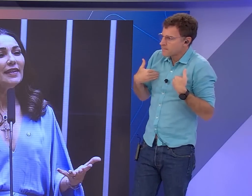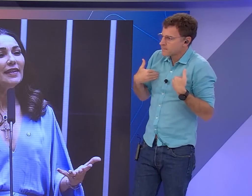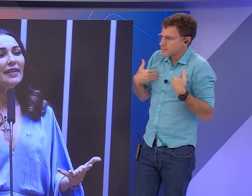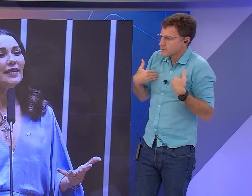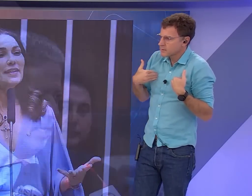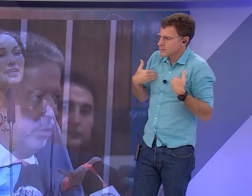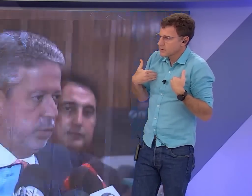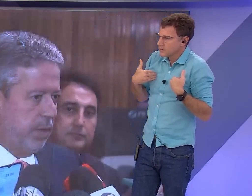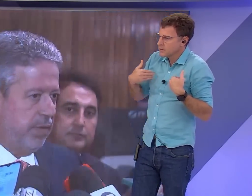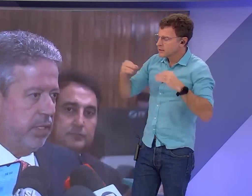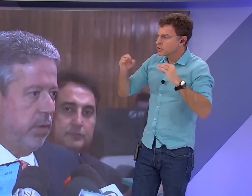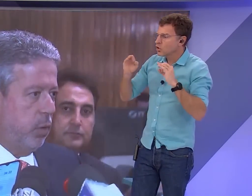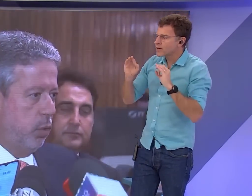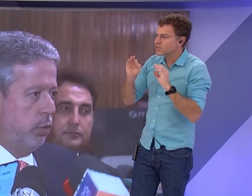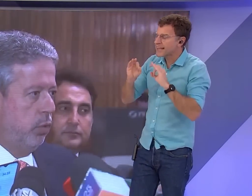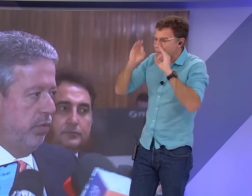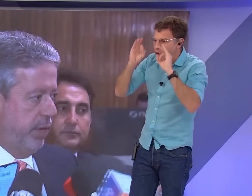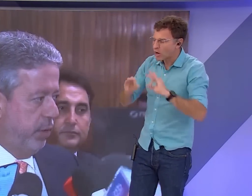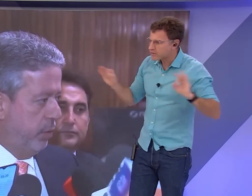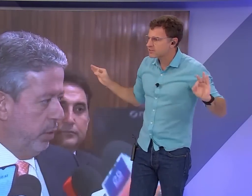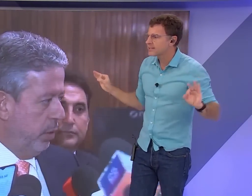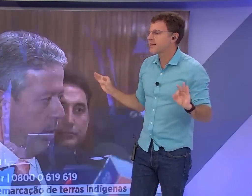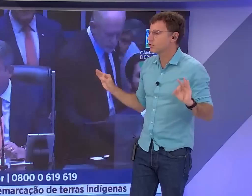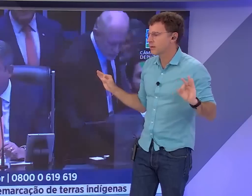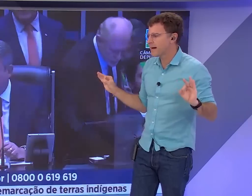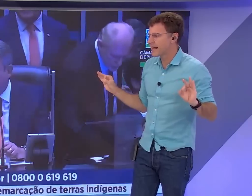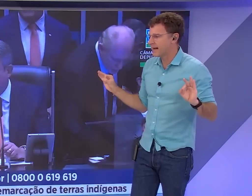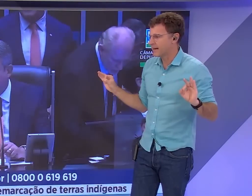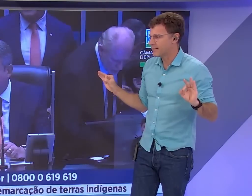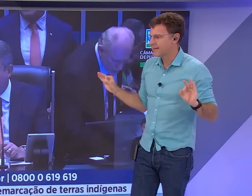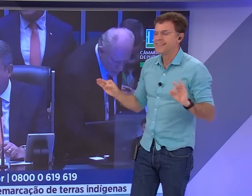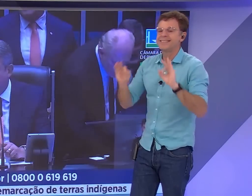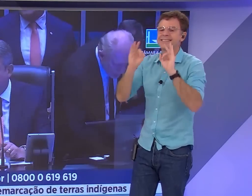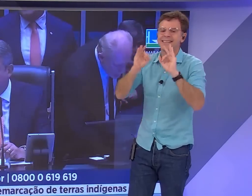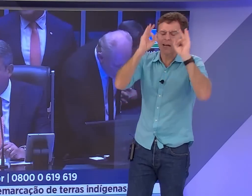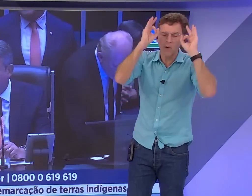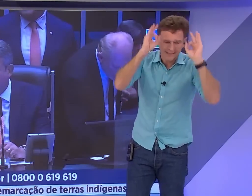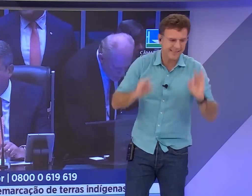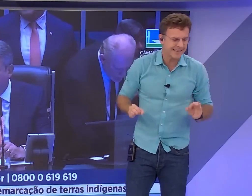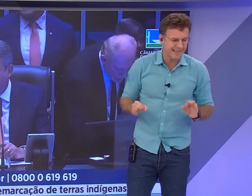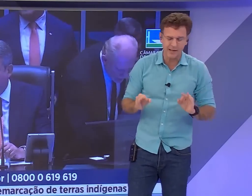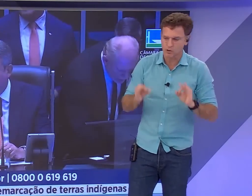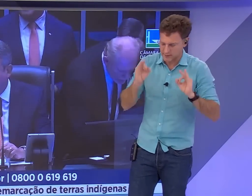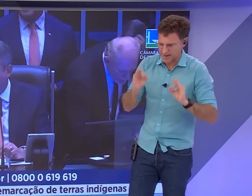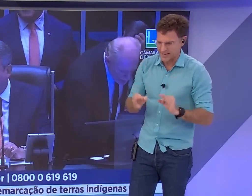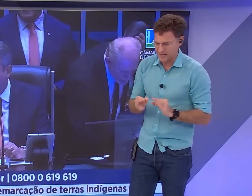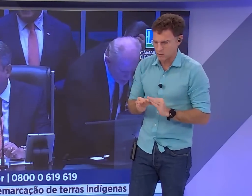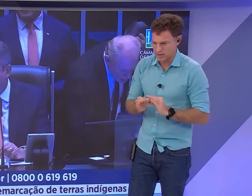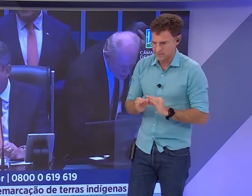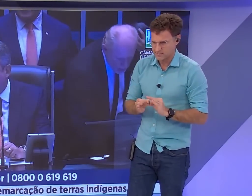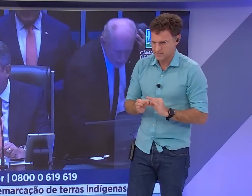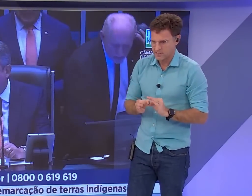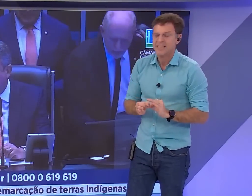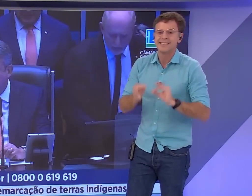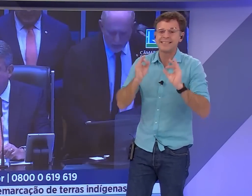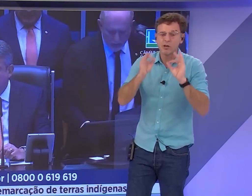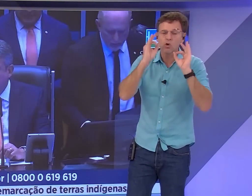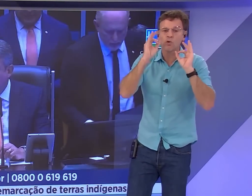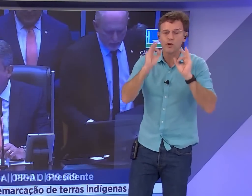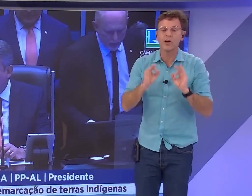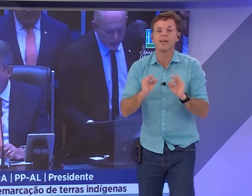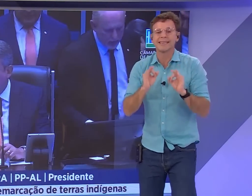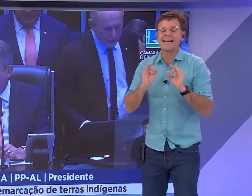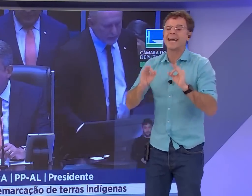quer. Então eu acho que está na hora de acender a luz amarela. E se não acender a luz amarela agora, se